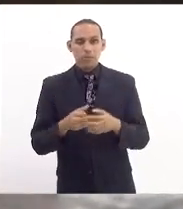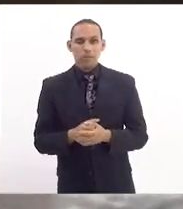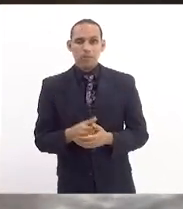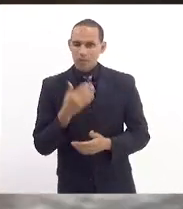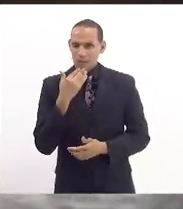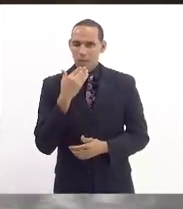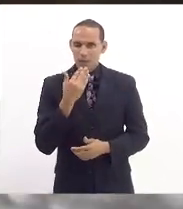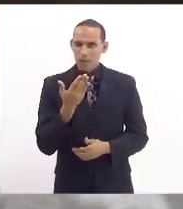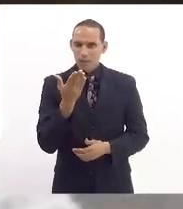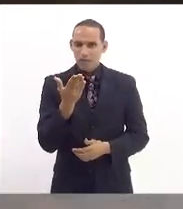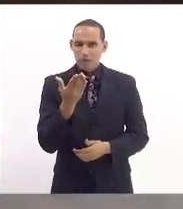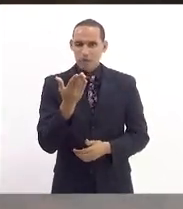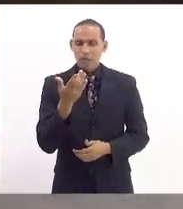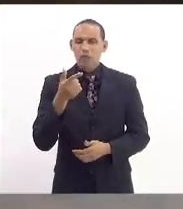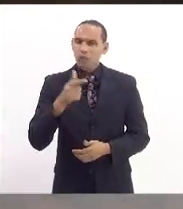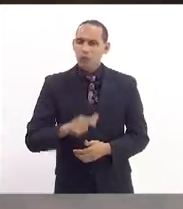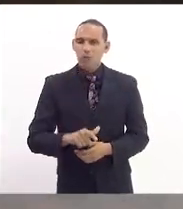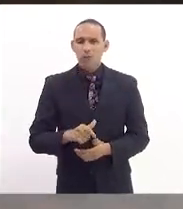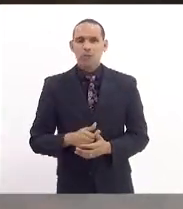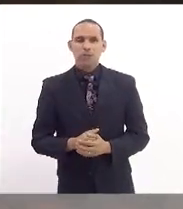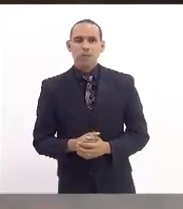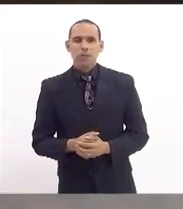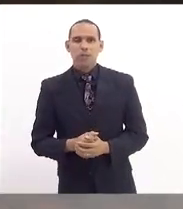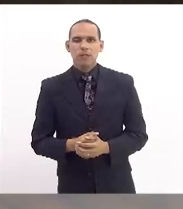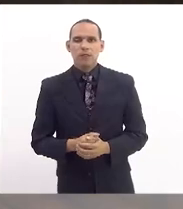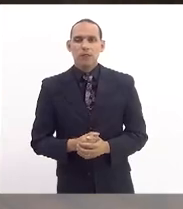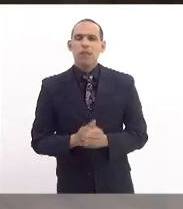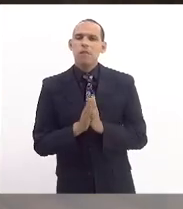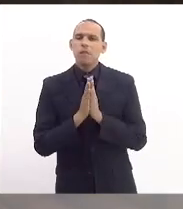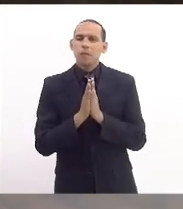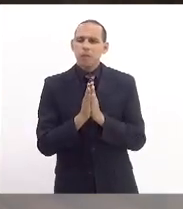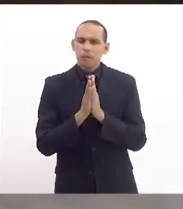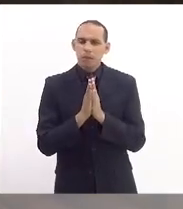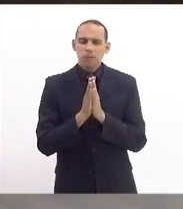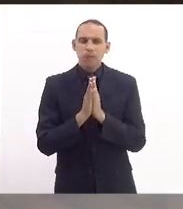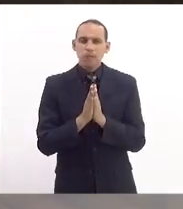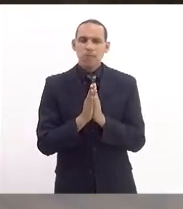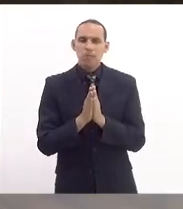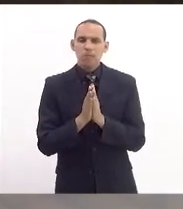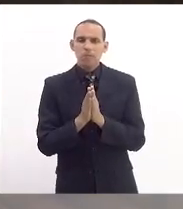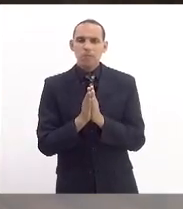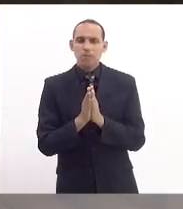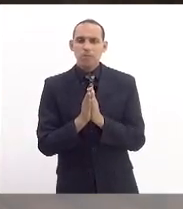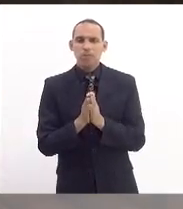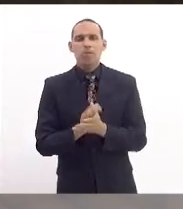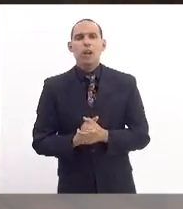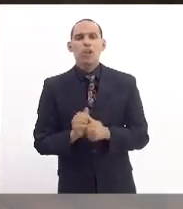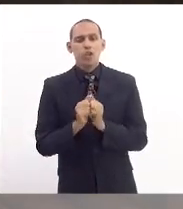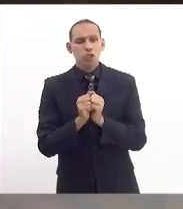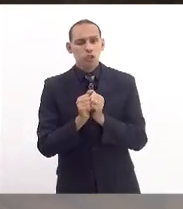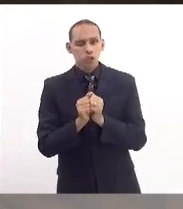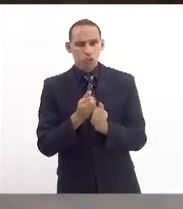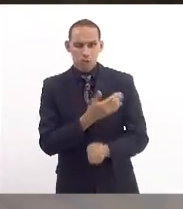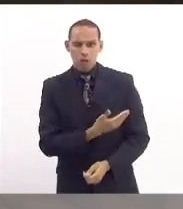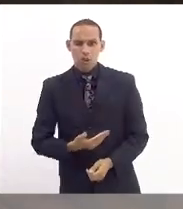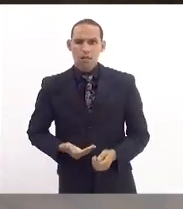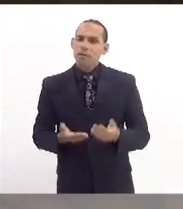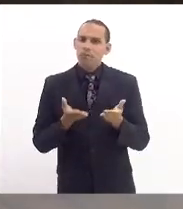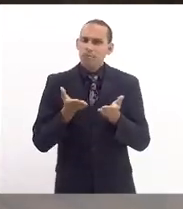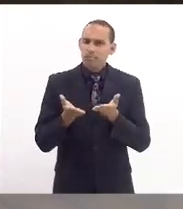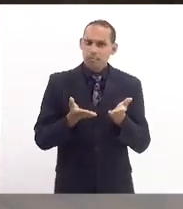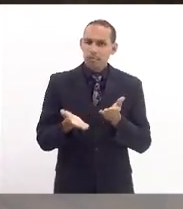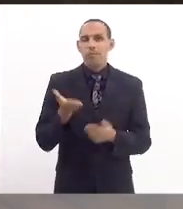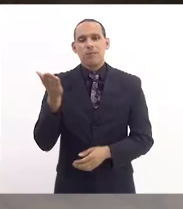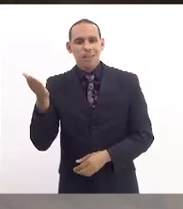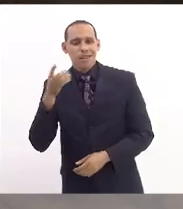solicitar a vossa excelência mais uma vez que encarecidamente possa intermediar junto ao governo Deputado Márcio Pacheco